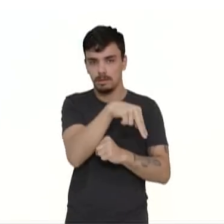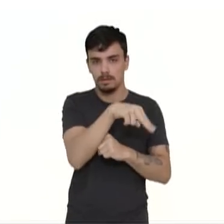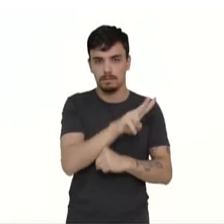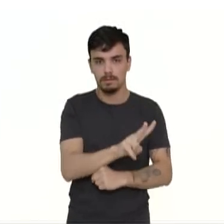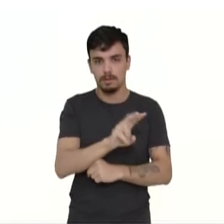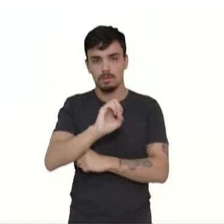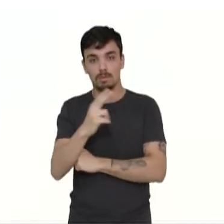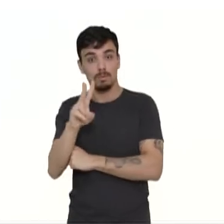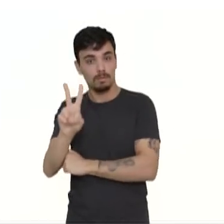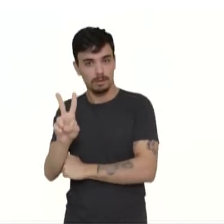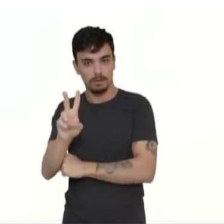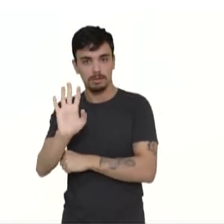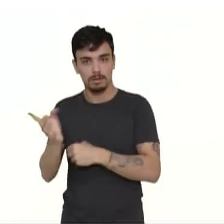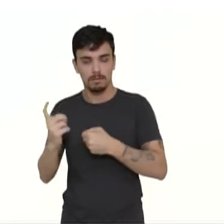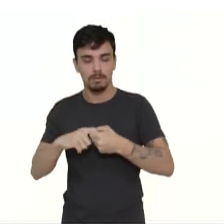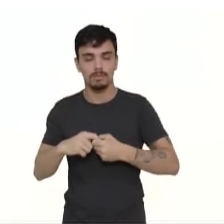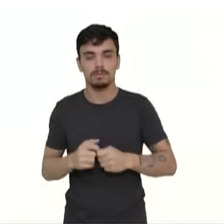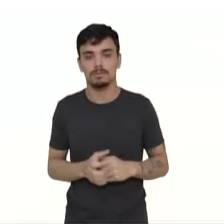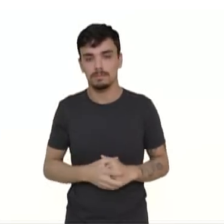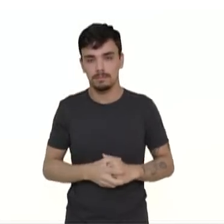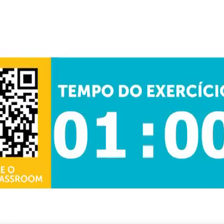V.